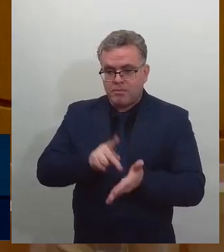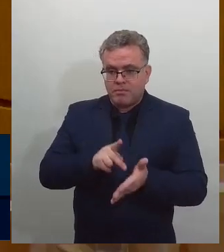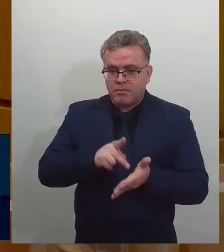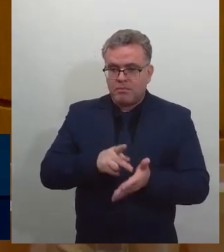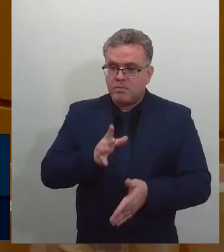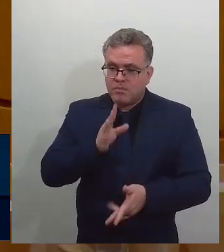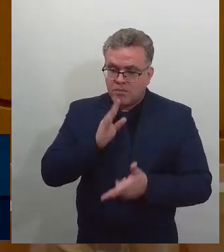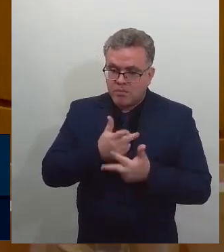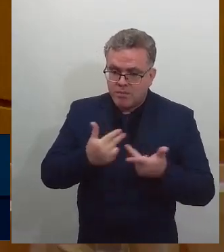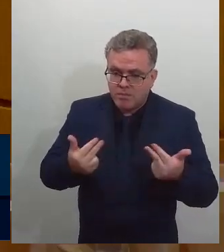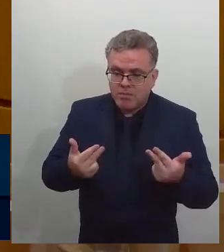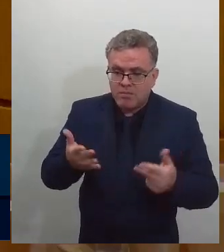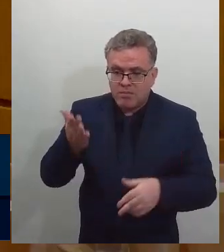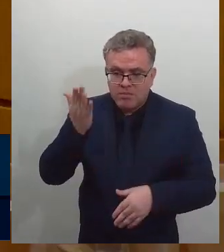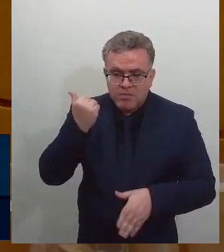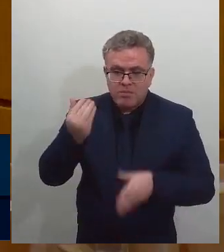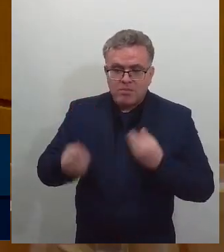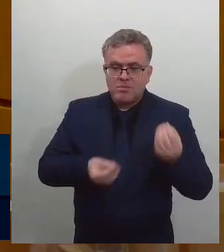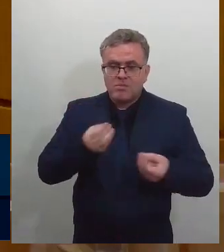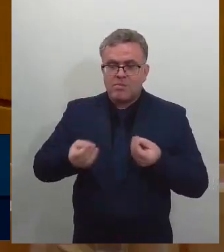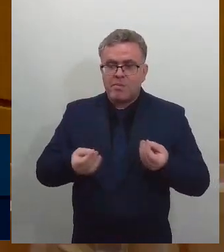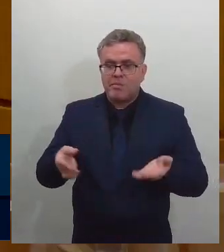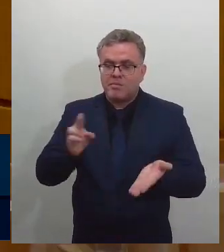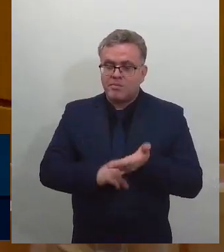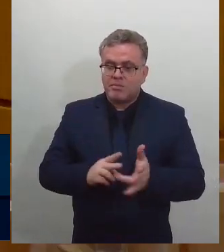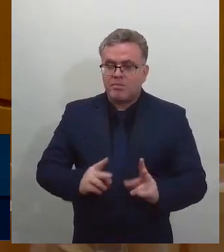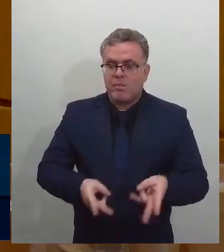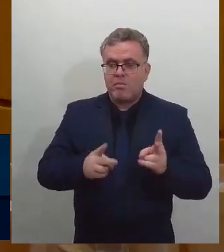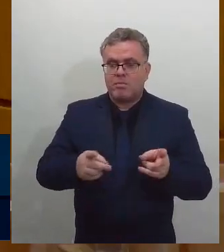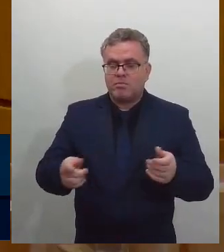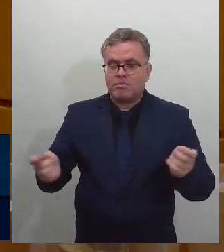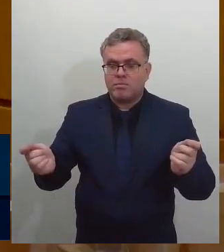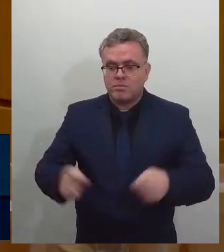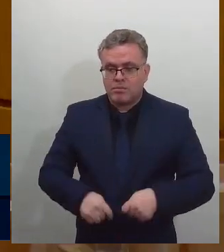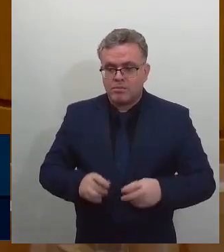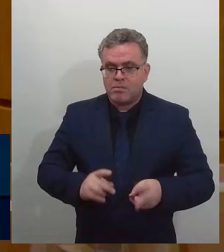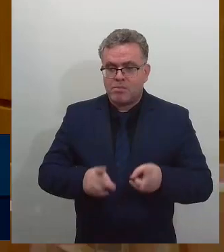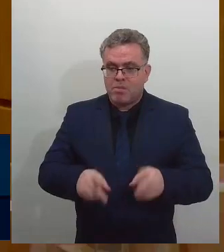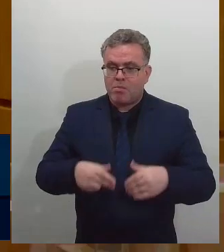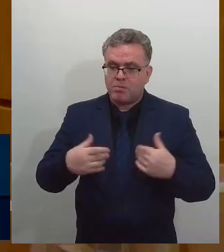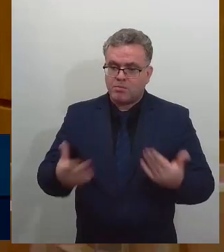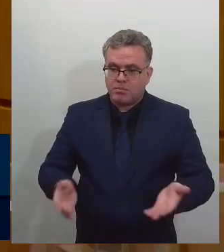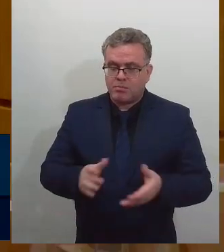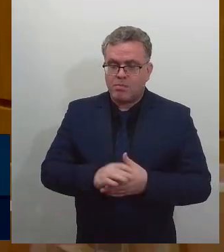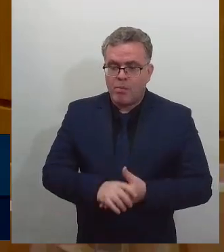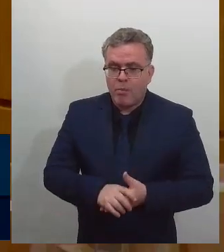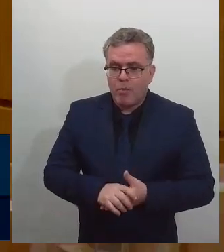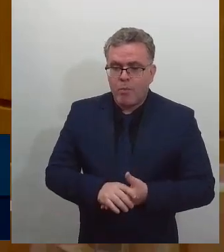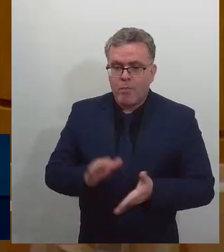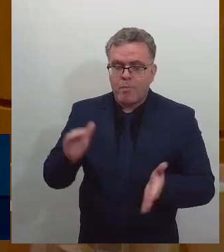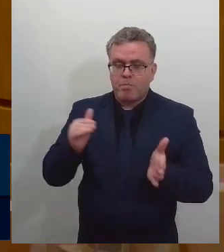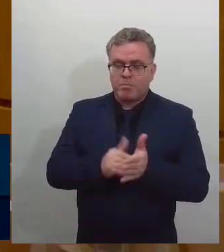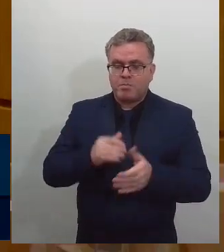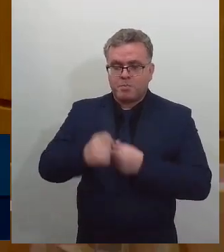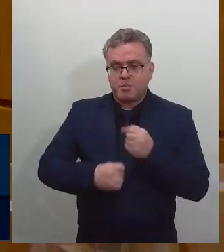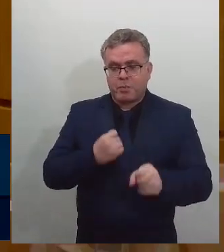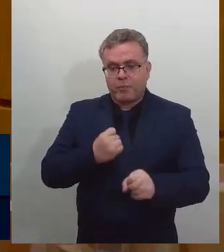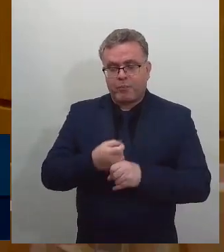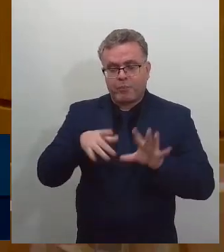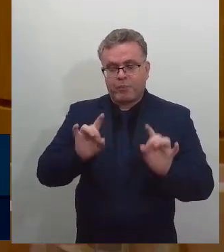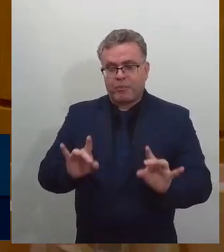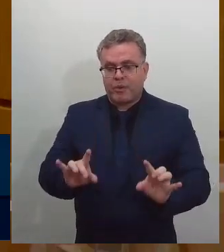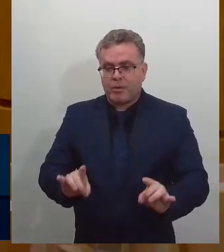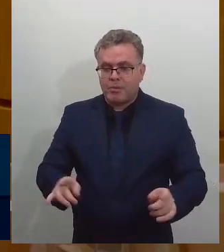saibam como funcionam e para que elas servem. Nos últimos anos, em especial, a gente presencia essa